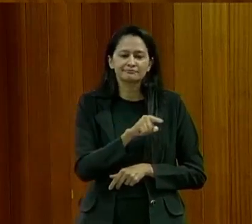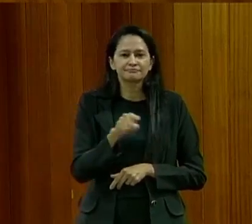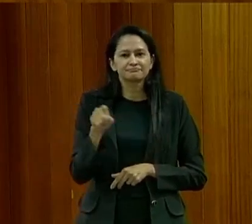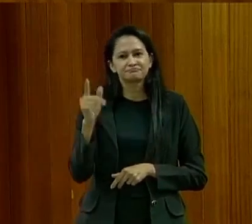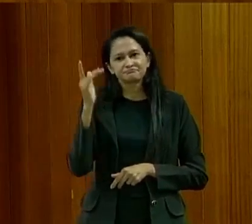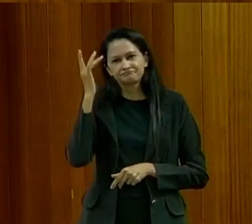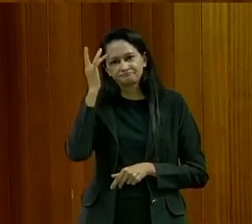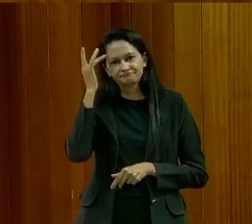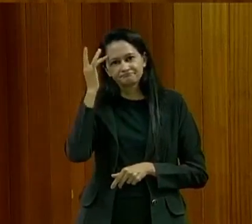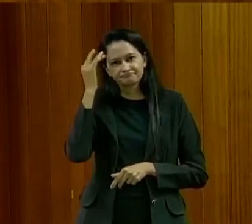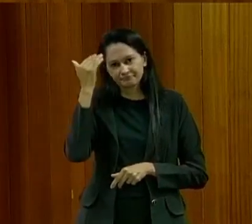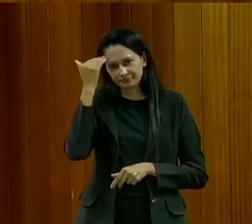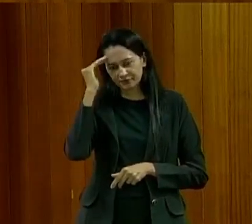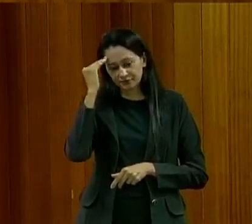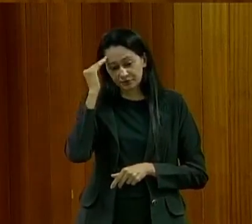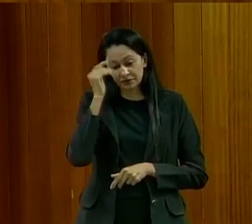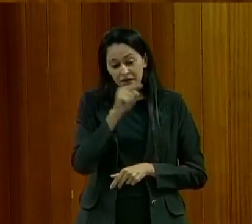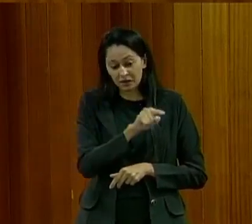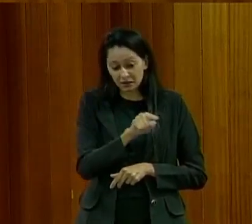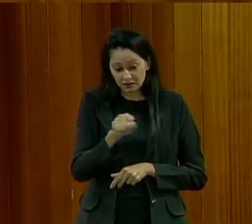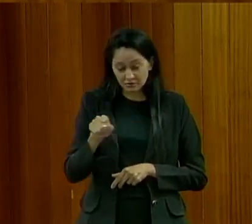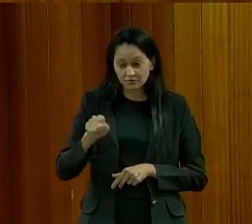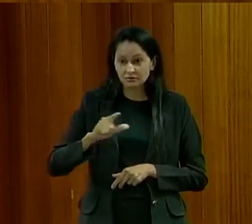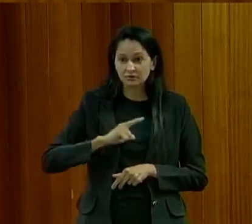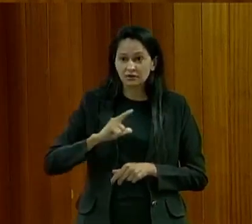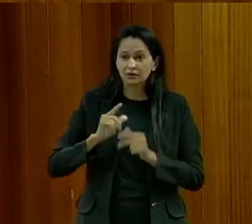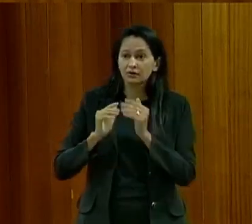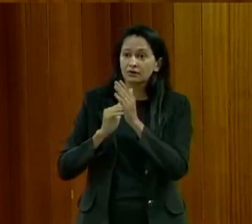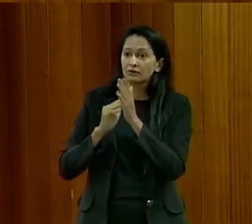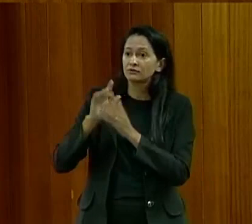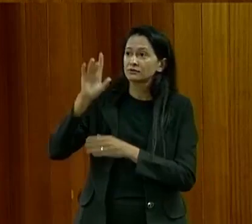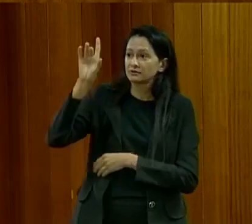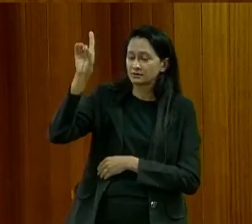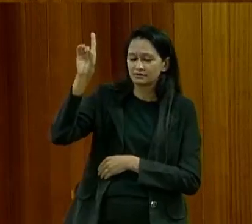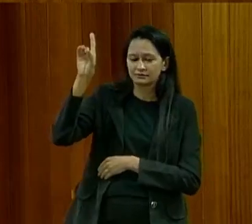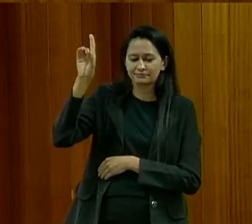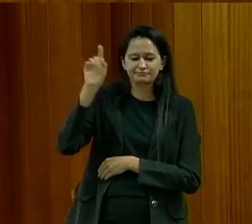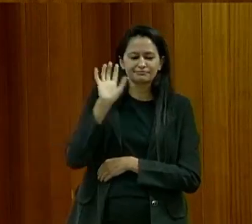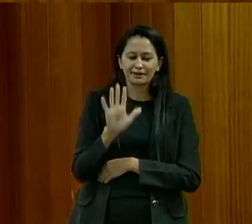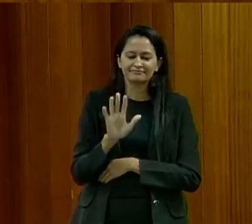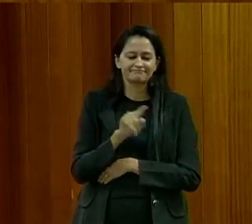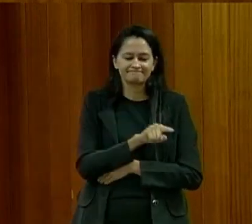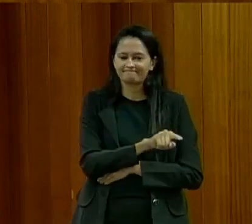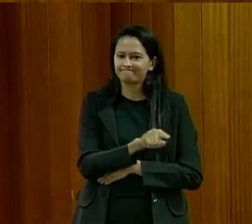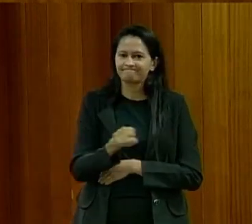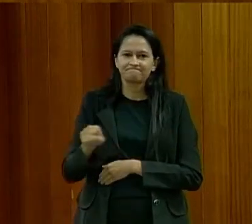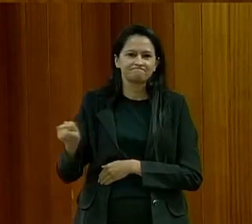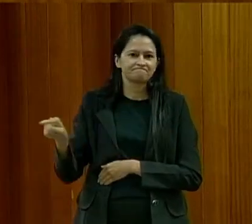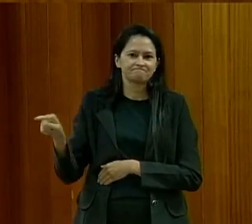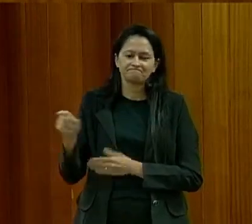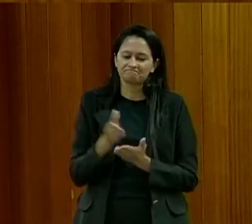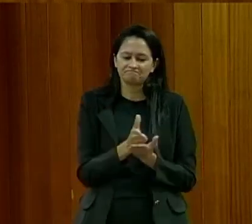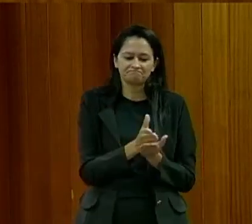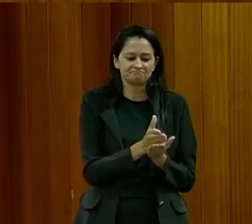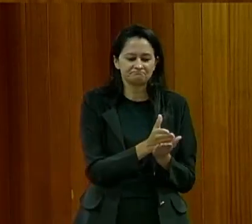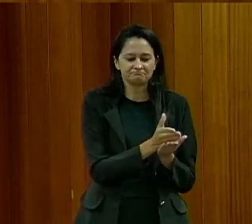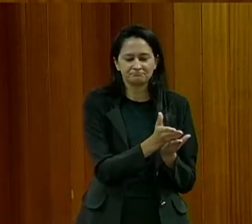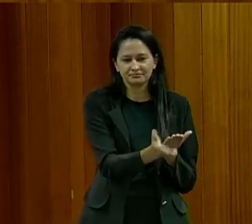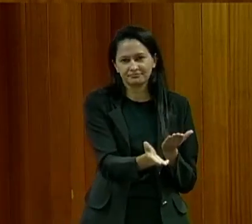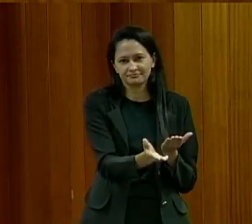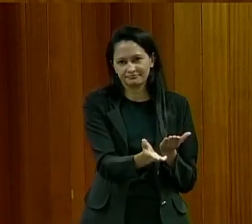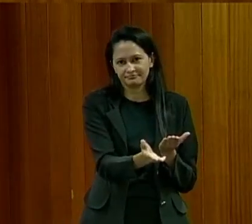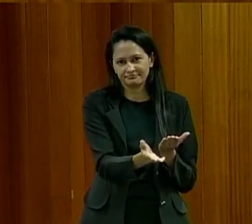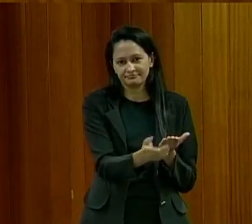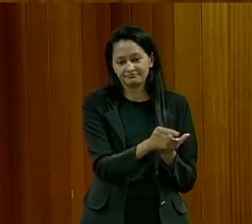tenha entendimento, que busquem a Deus. Desviaram-se todos juntamente, se